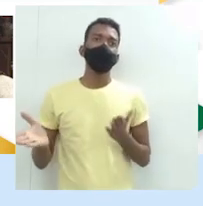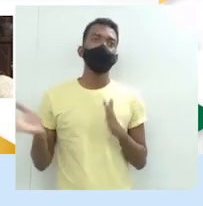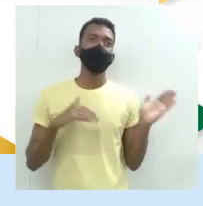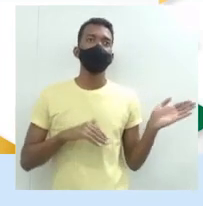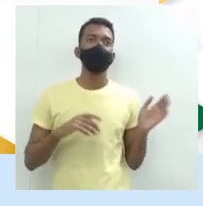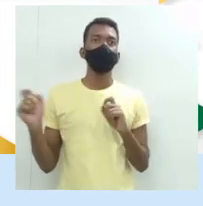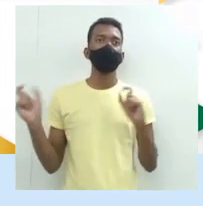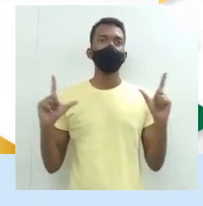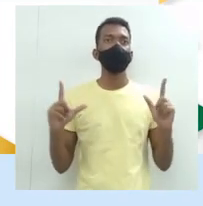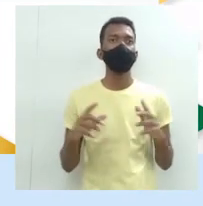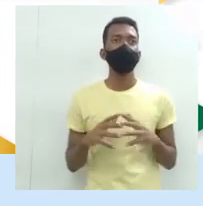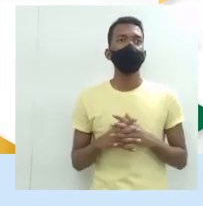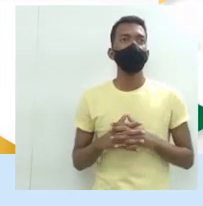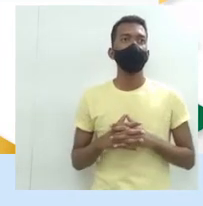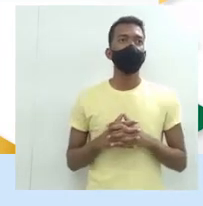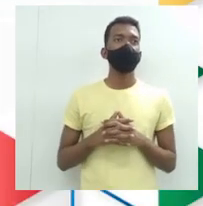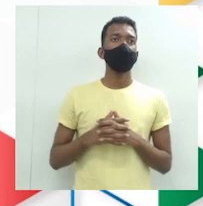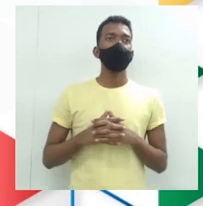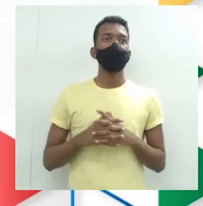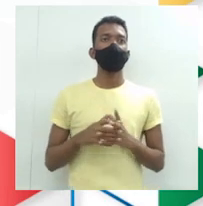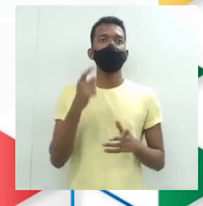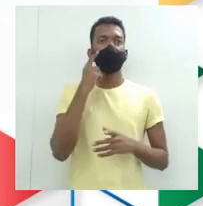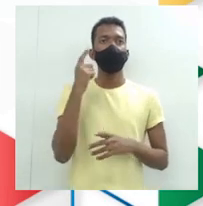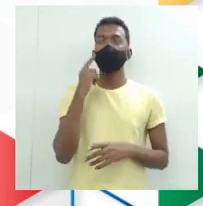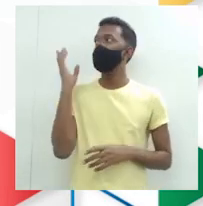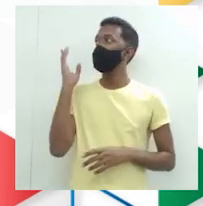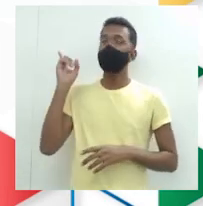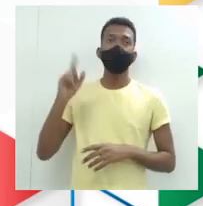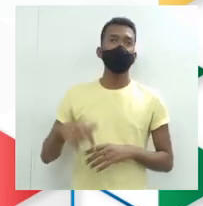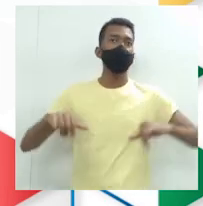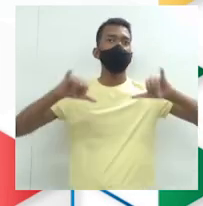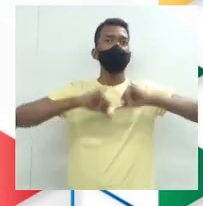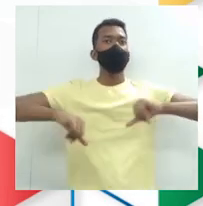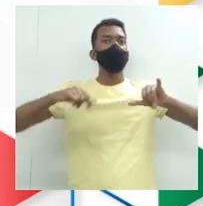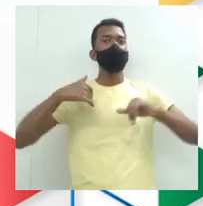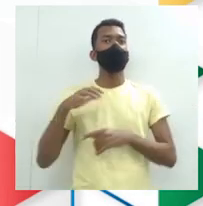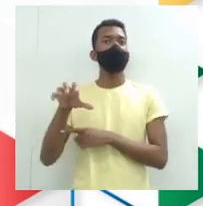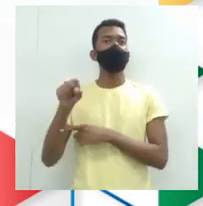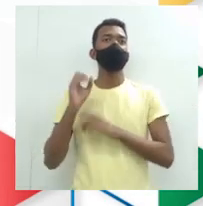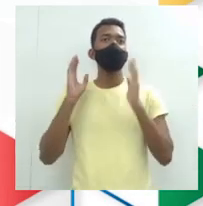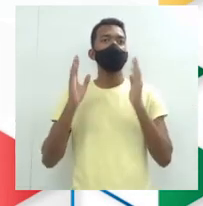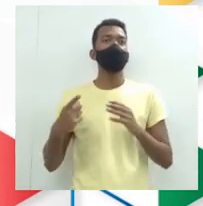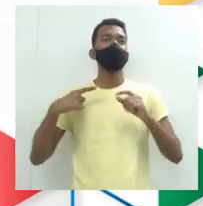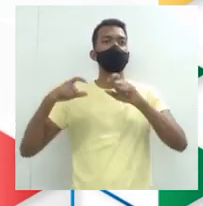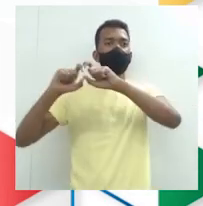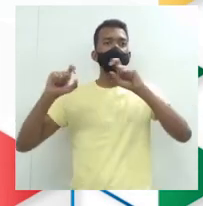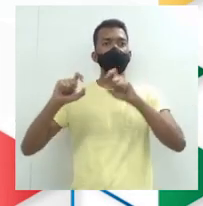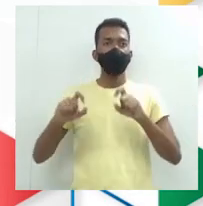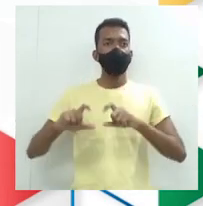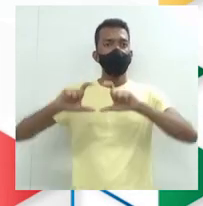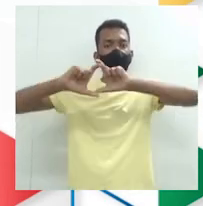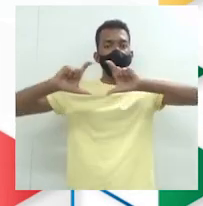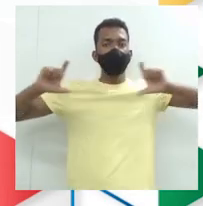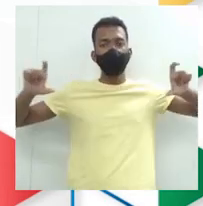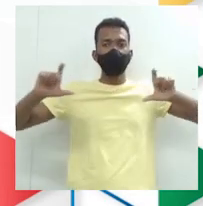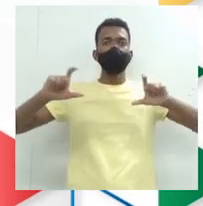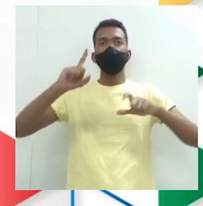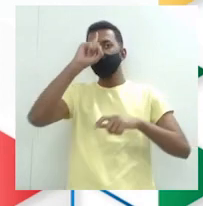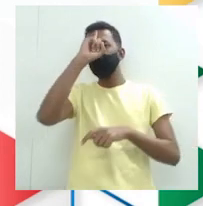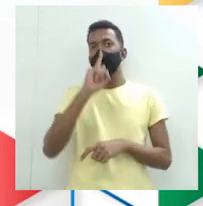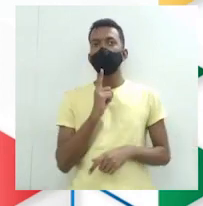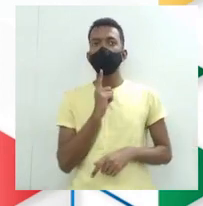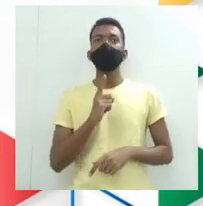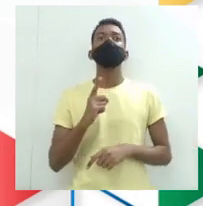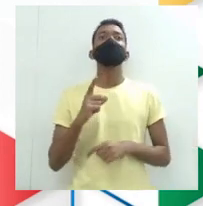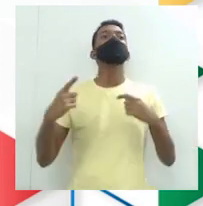próxima tela. Olha só, esse aí é um anúncio que eu peguei, destaquei amarelo o título, porque ele fica muito pequenininho